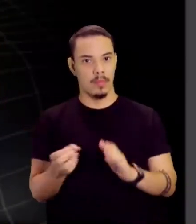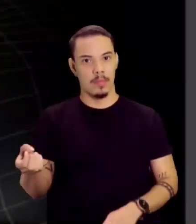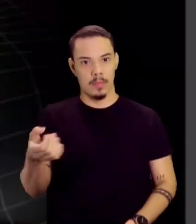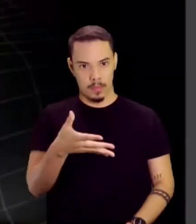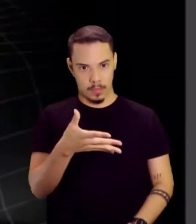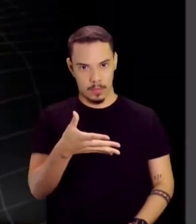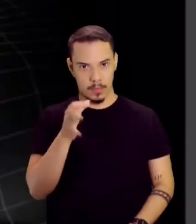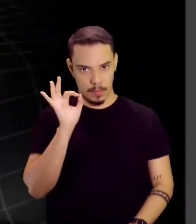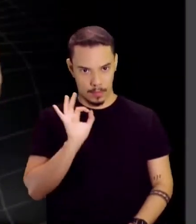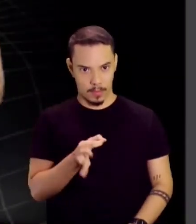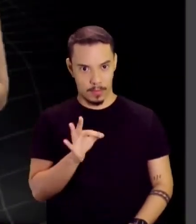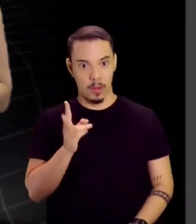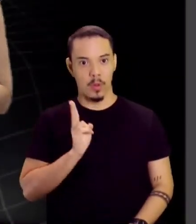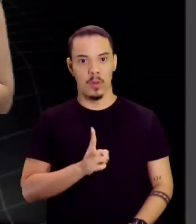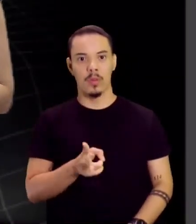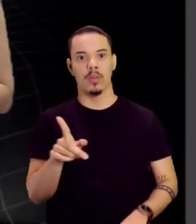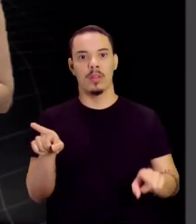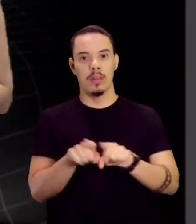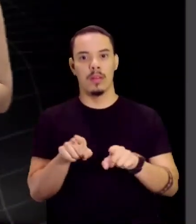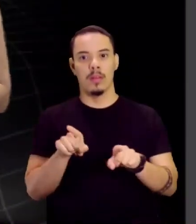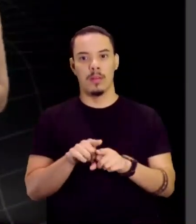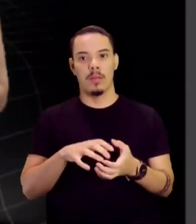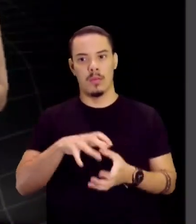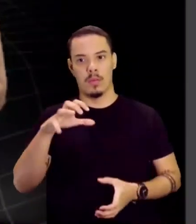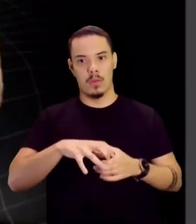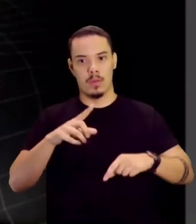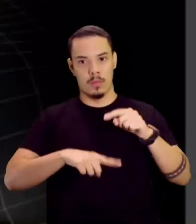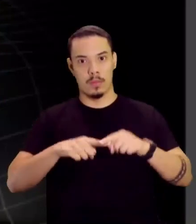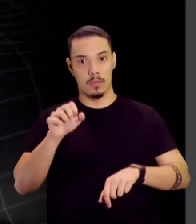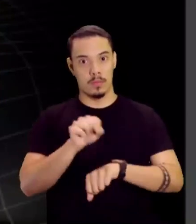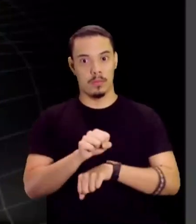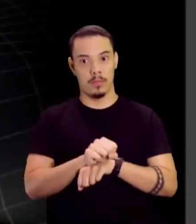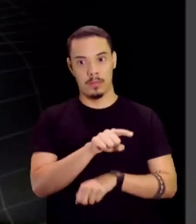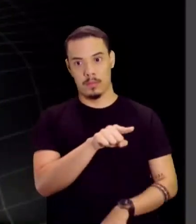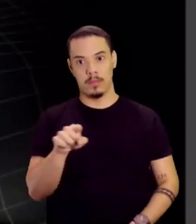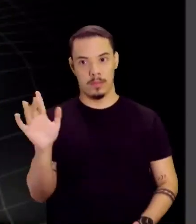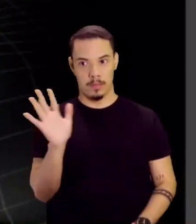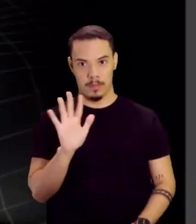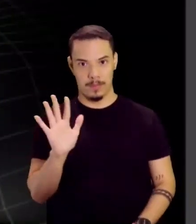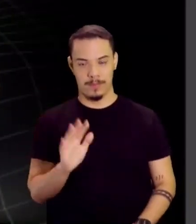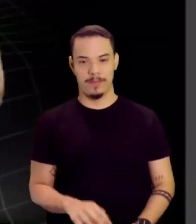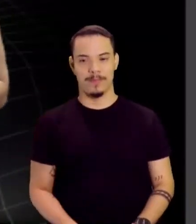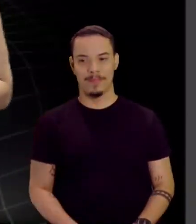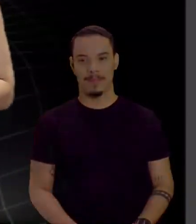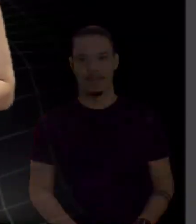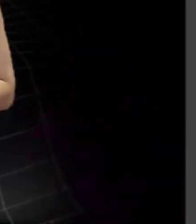nós temos continuação de queda dos corpos. Exatamente. Esperamos vocês. Tchau, tchau.